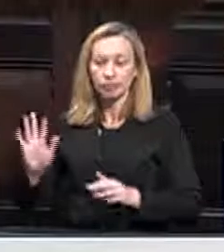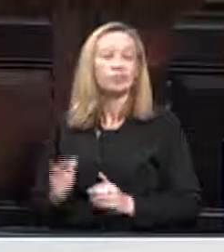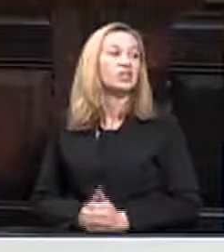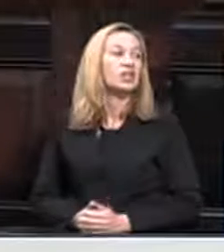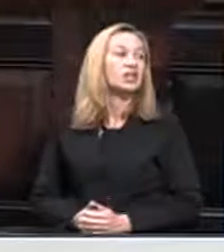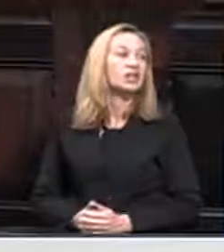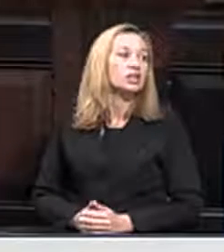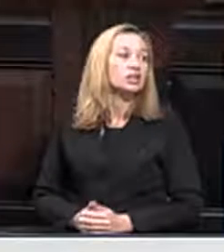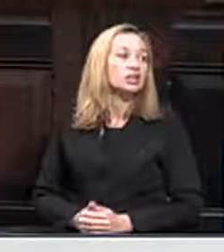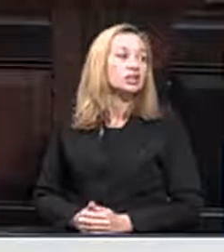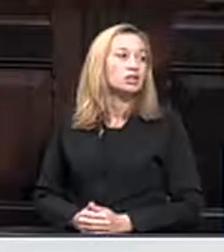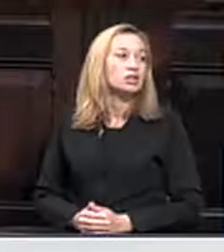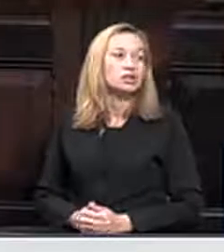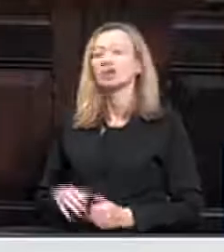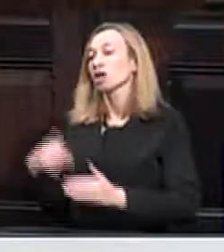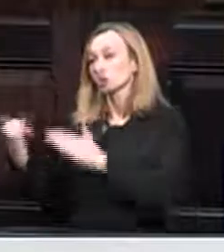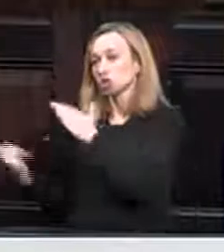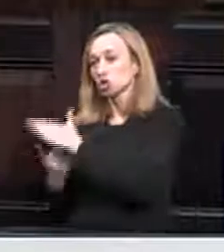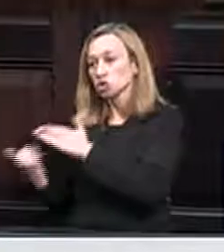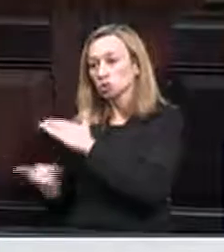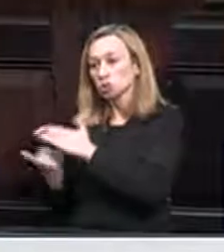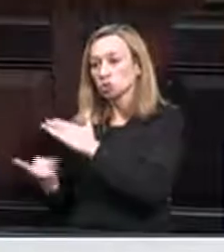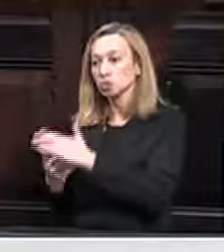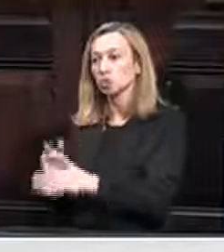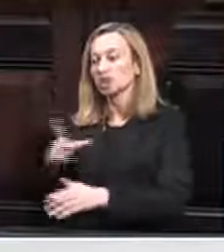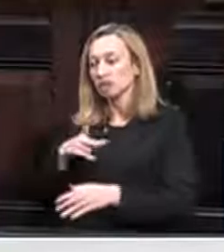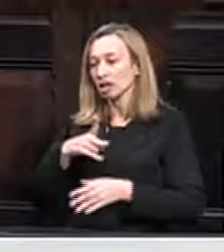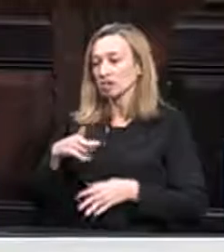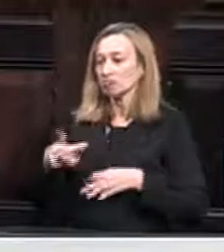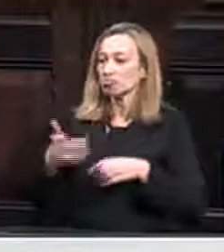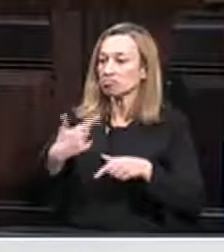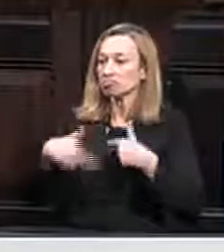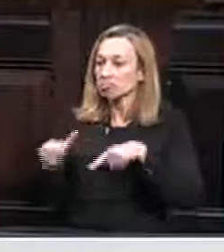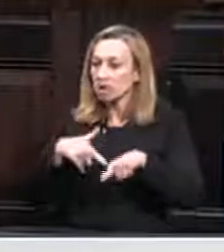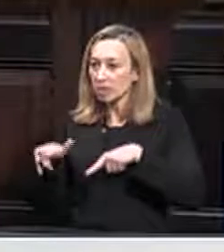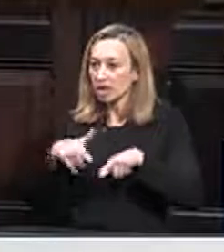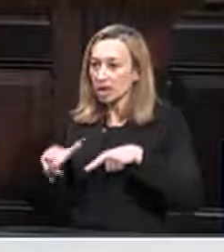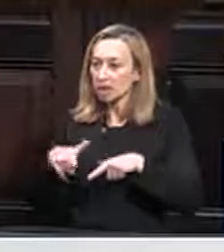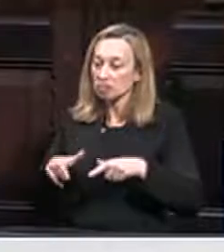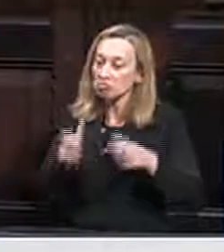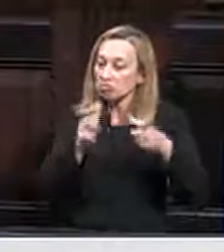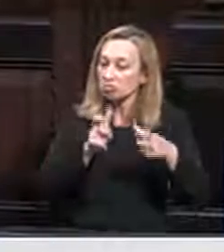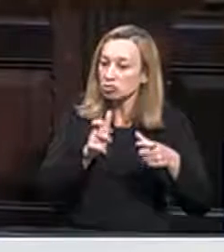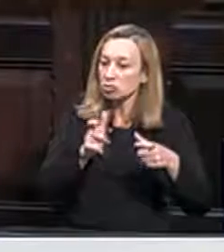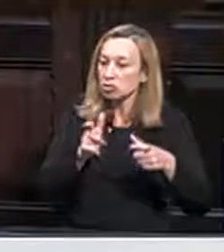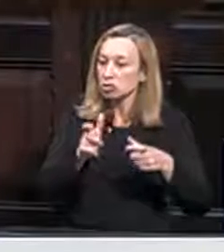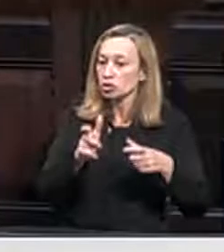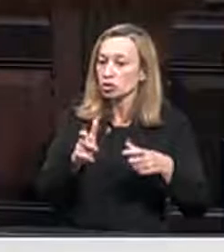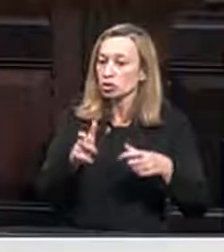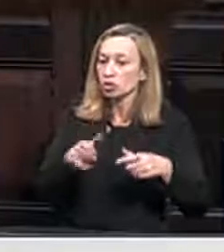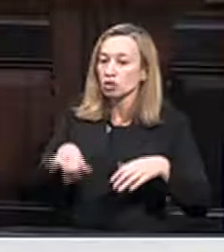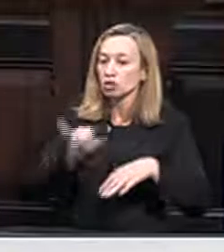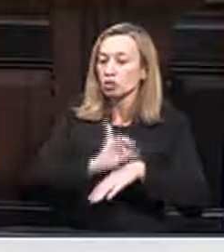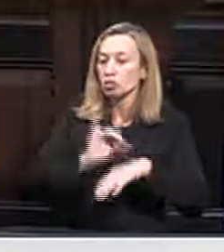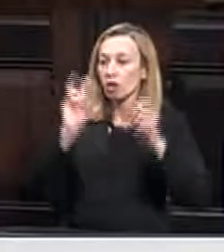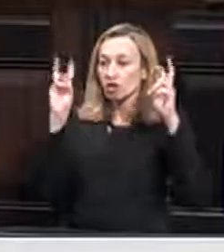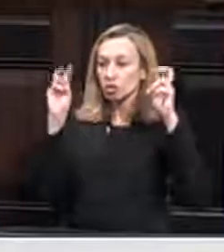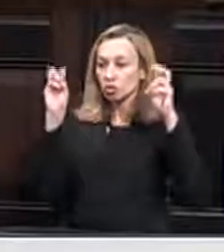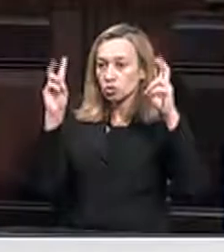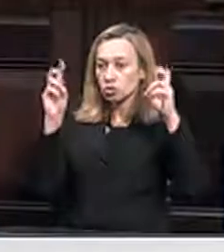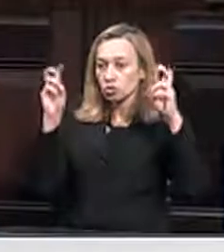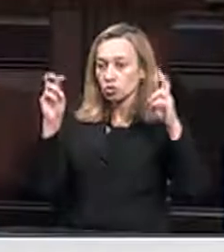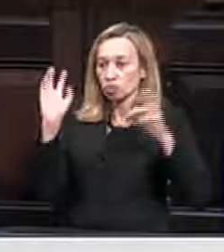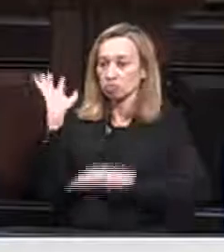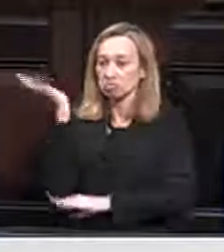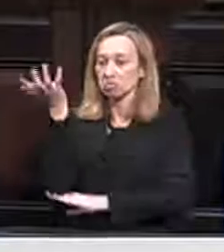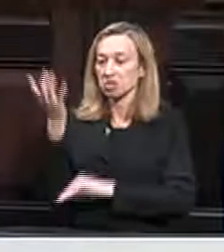tem o tempo todo trabalhado em cima dessa questão ambiental no estado do Rio de Janeiro, feito